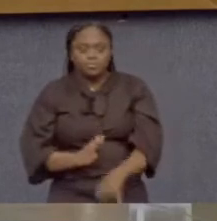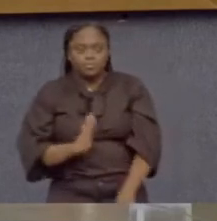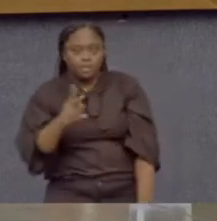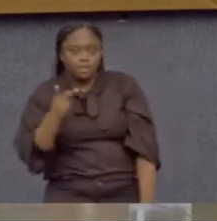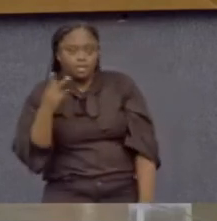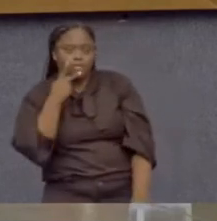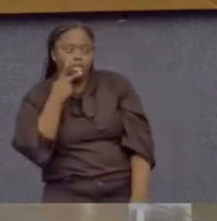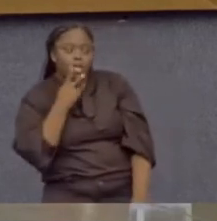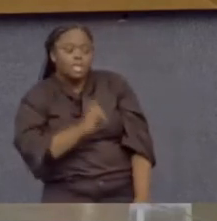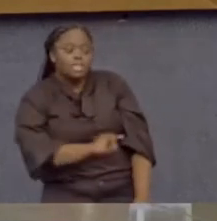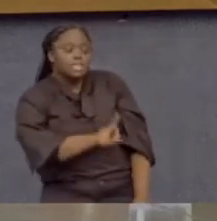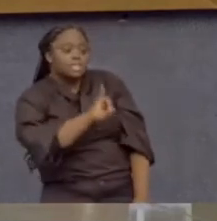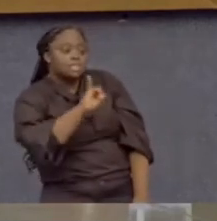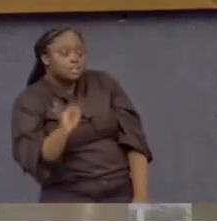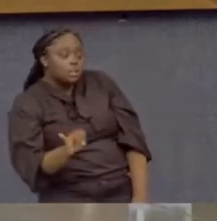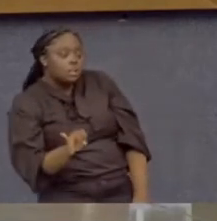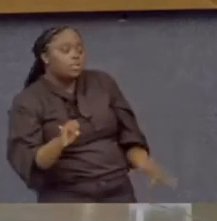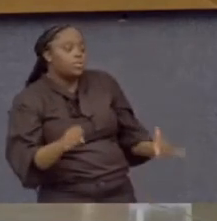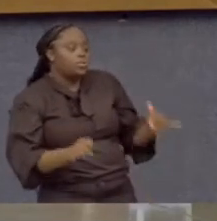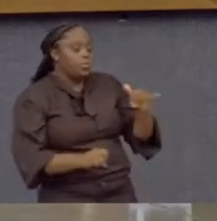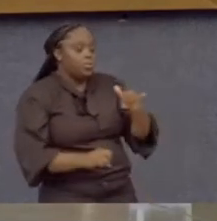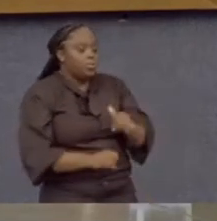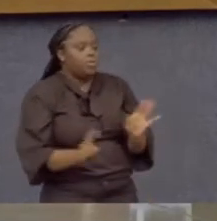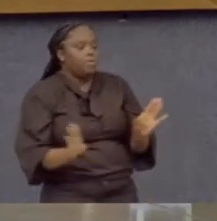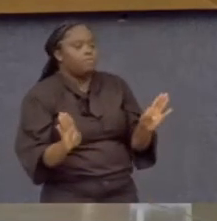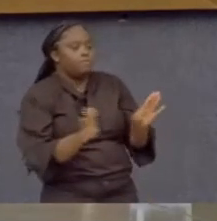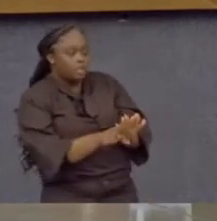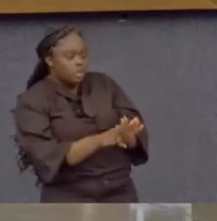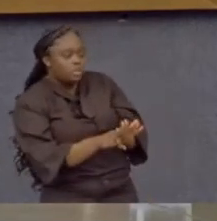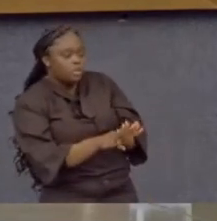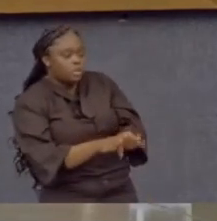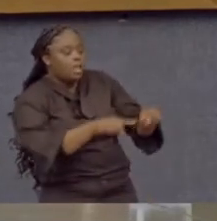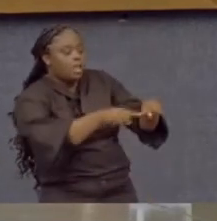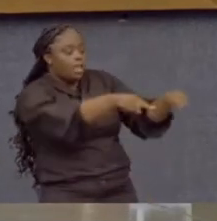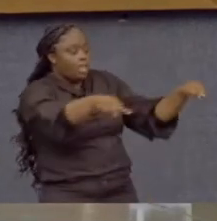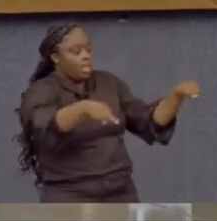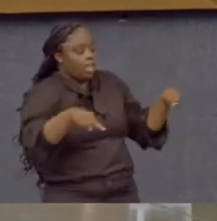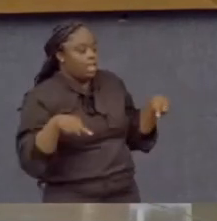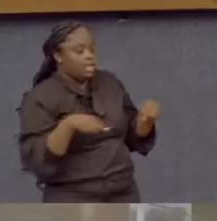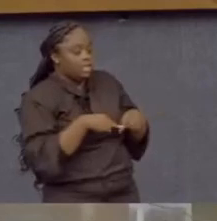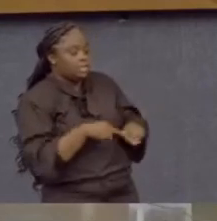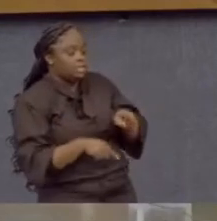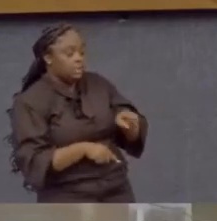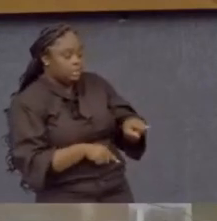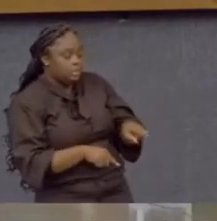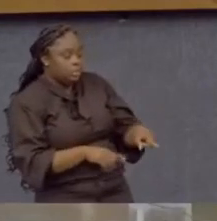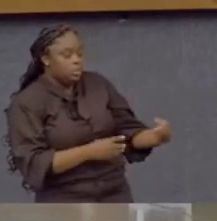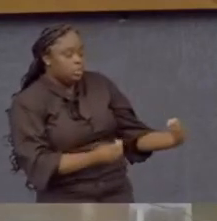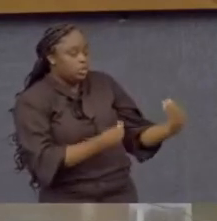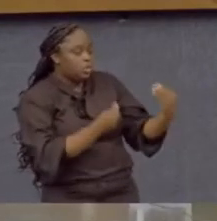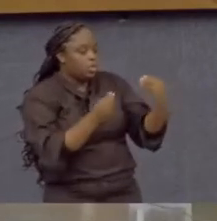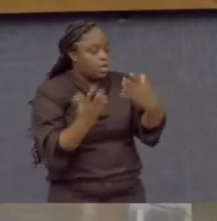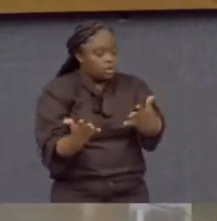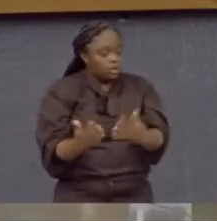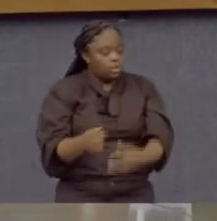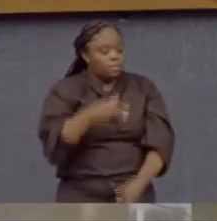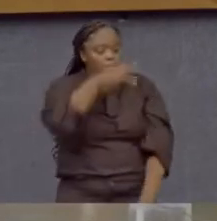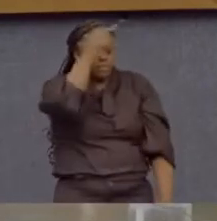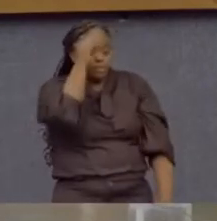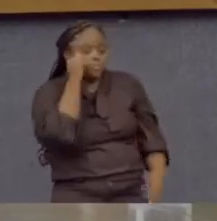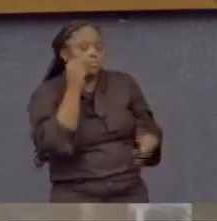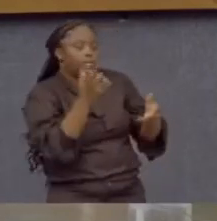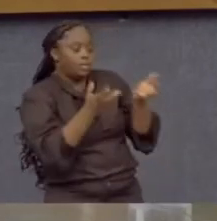seguinte: caso o aeroporto seja fechado e esse terreno for ser doado, a Belo Horizonte, a prefeitura